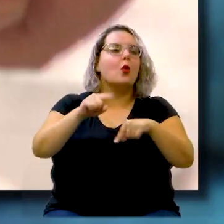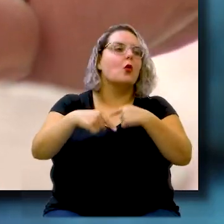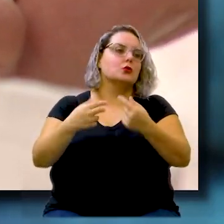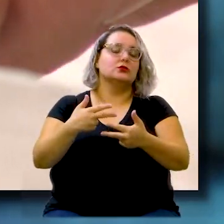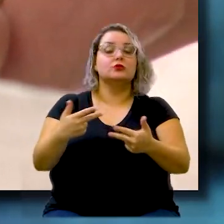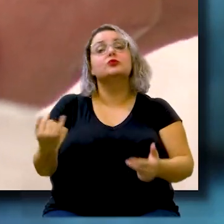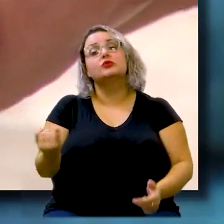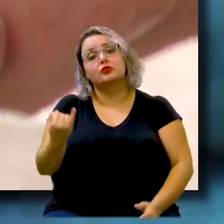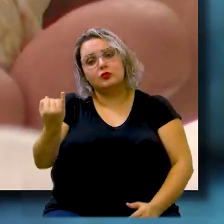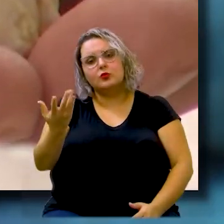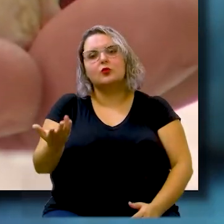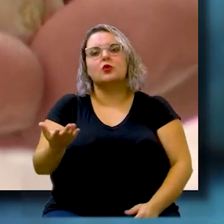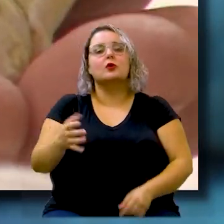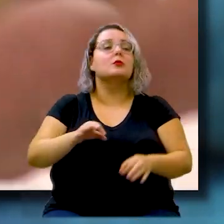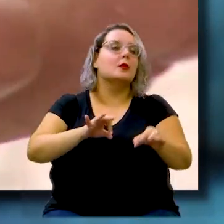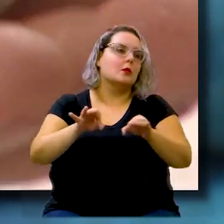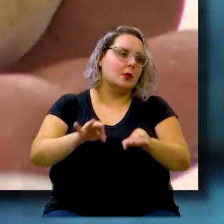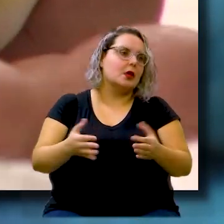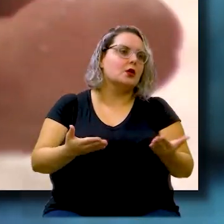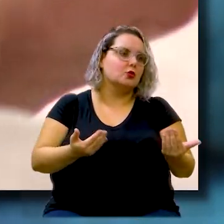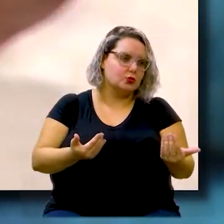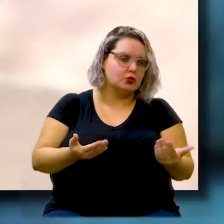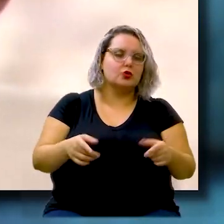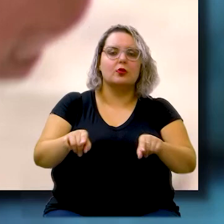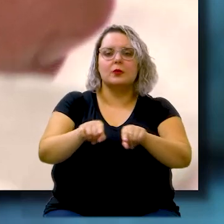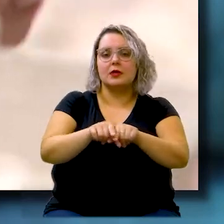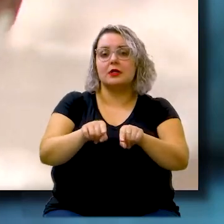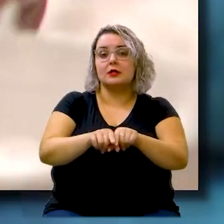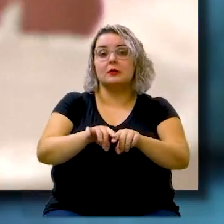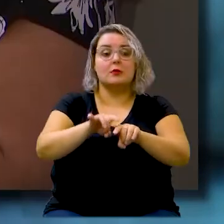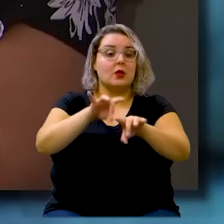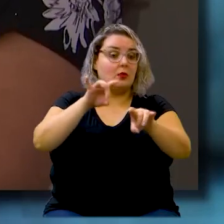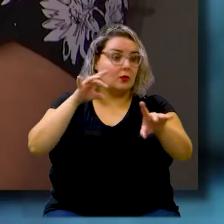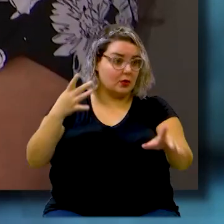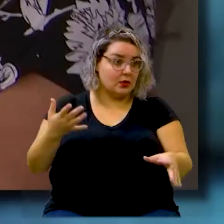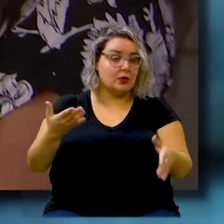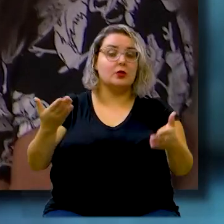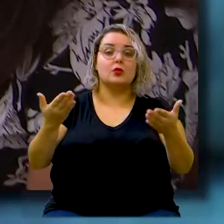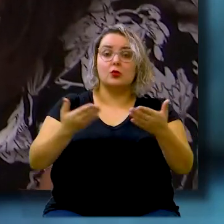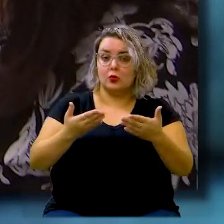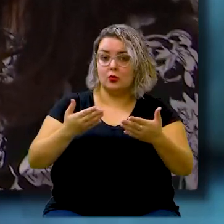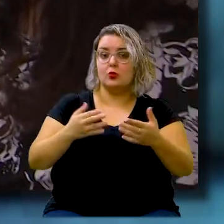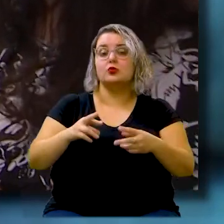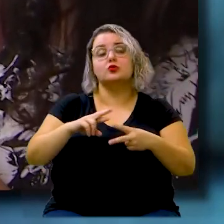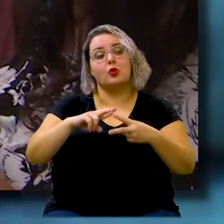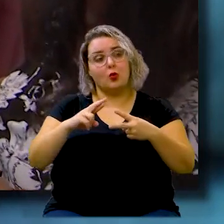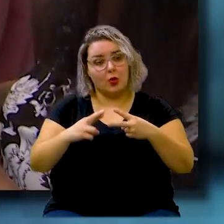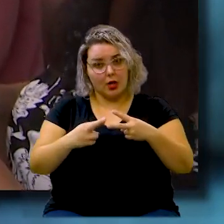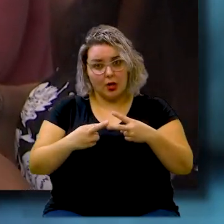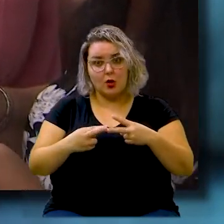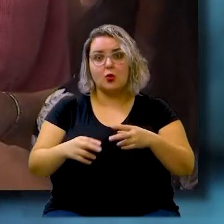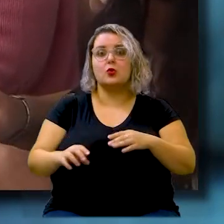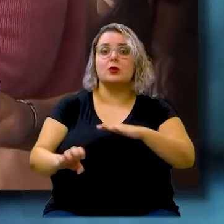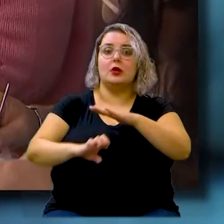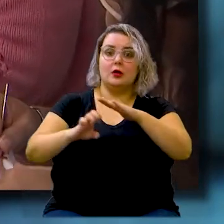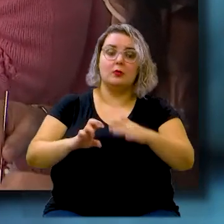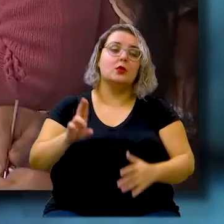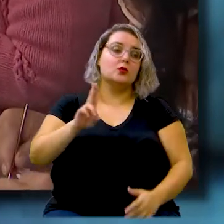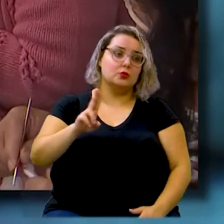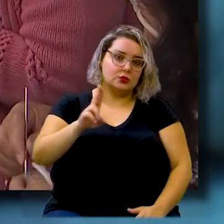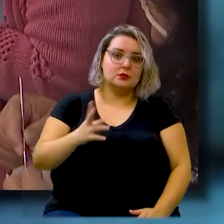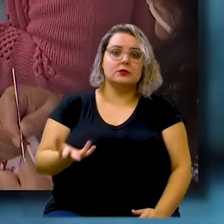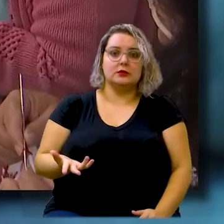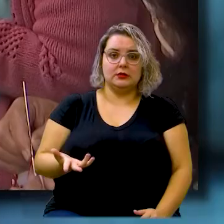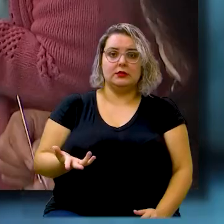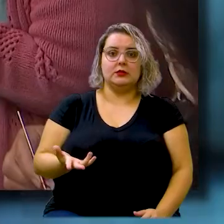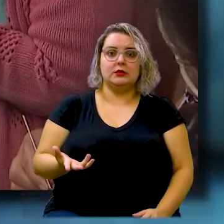são importantes para preparar esse jovem, inclusive entrevistas online, que hoje é um recurso que as empresas têm utilizado bastante.